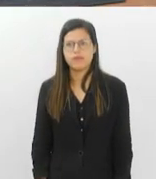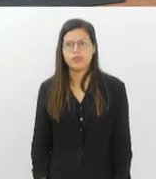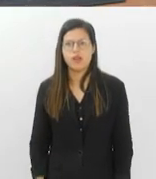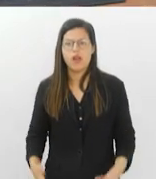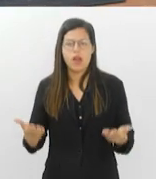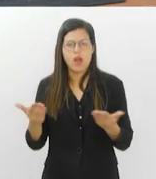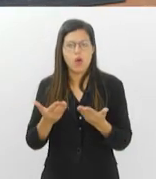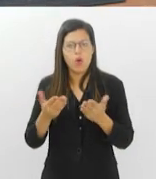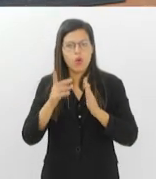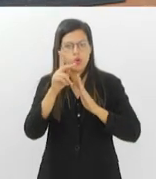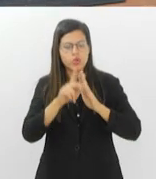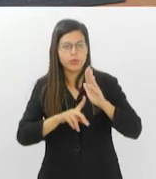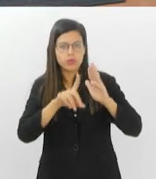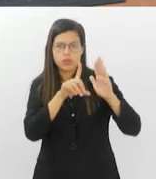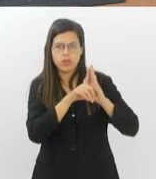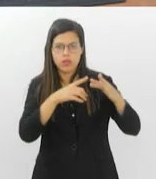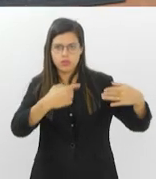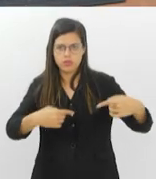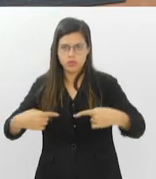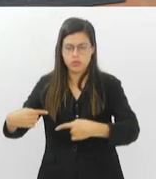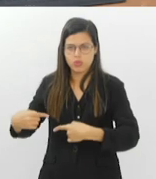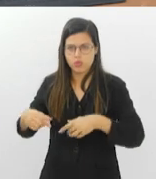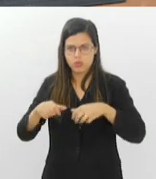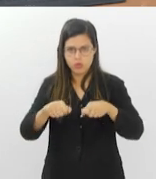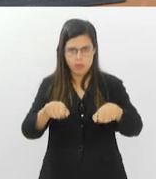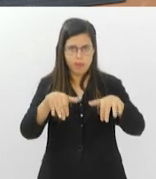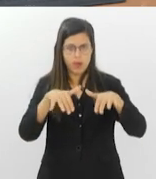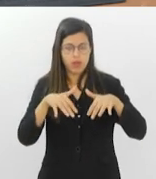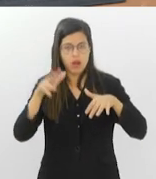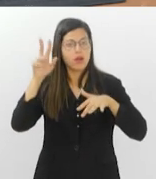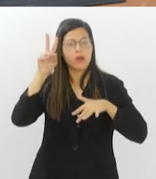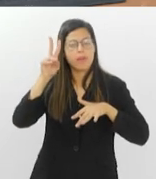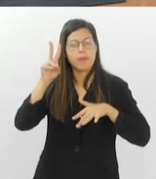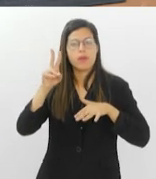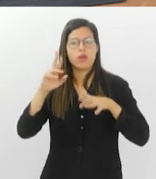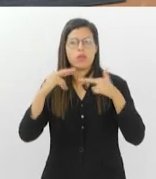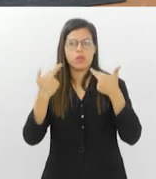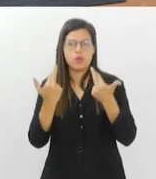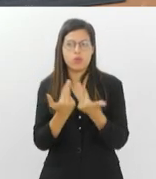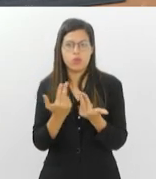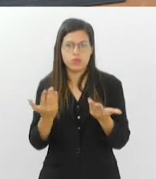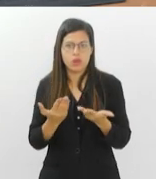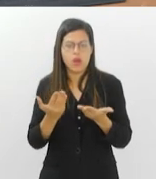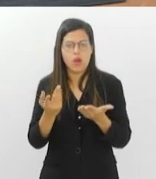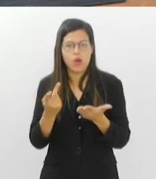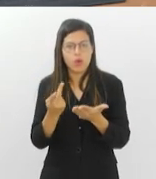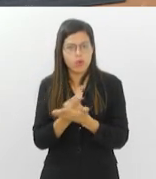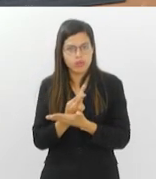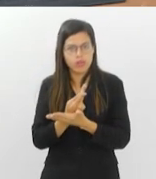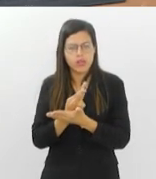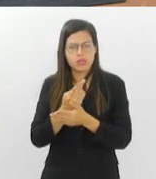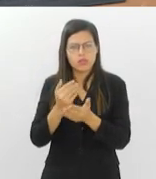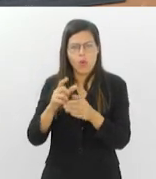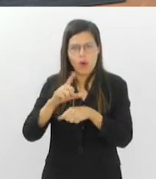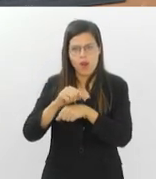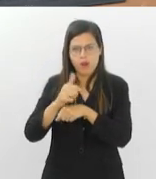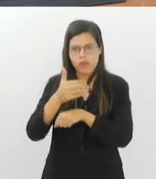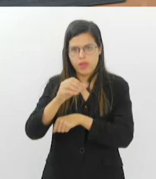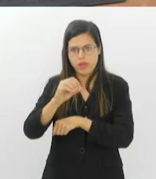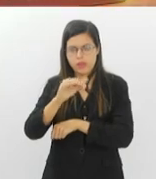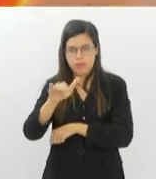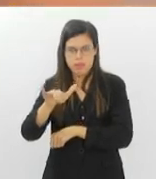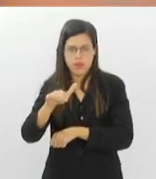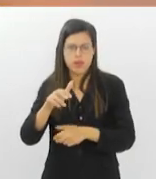Veja agora os projetos que serão discutidos no plenário. Lembrando que a sessão de hoje acontece daqui a pouco, a partir das 10h30 da manhã.